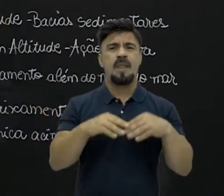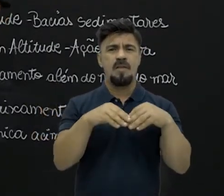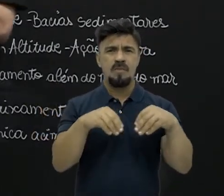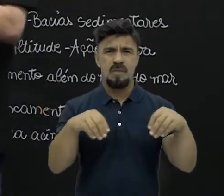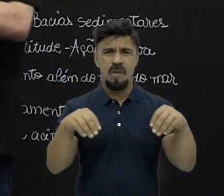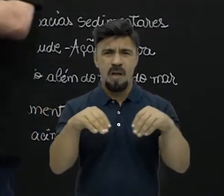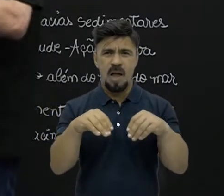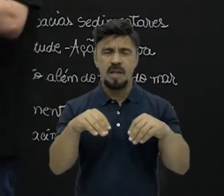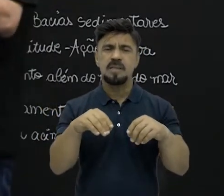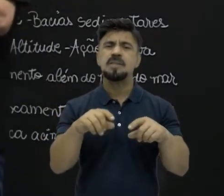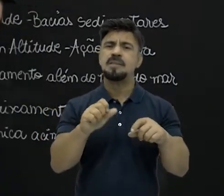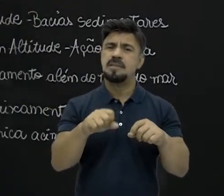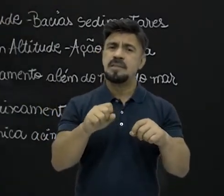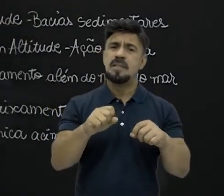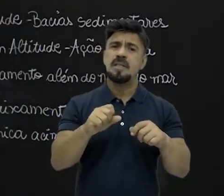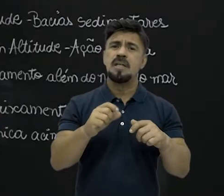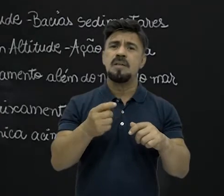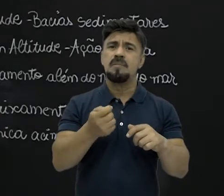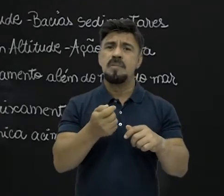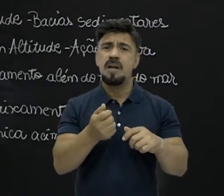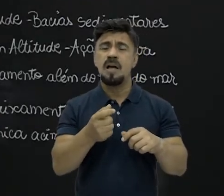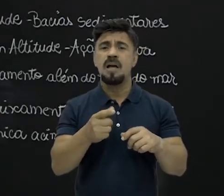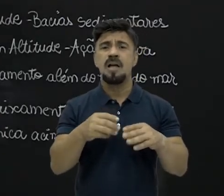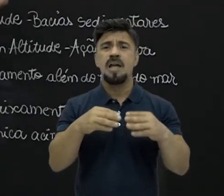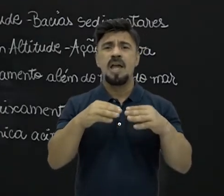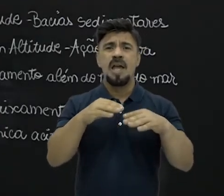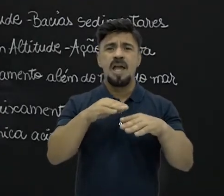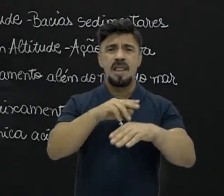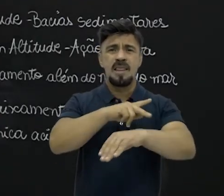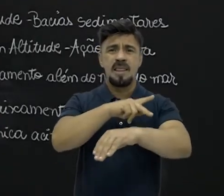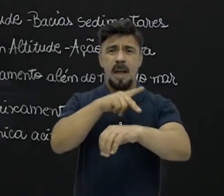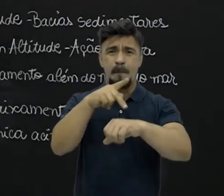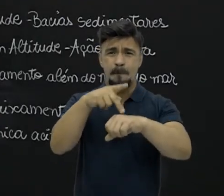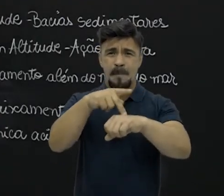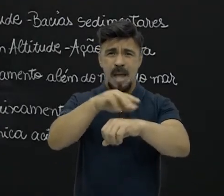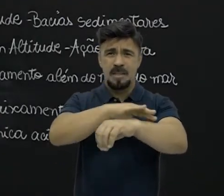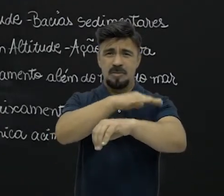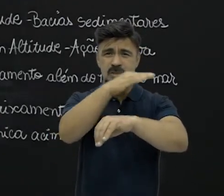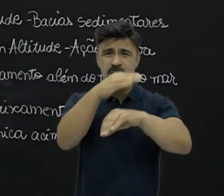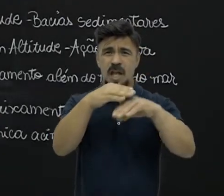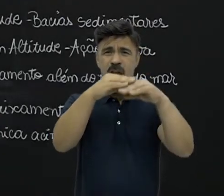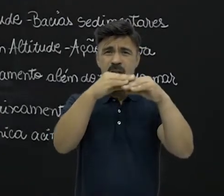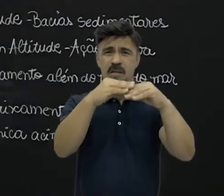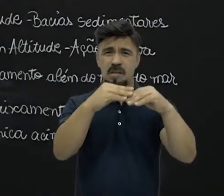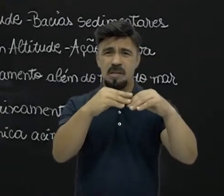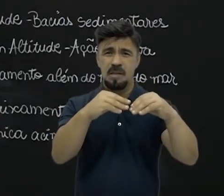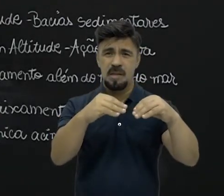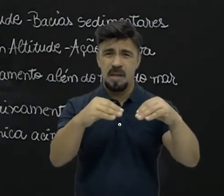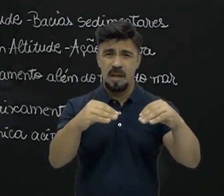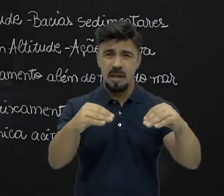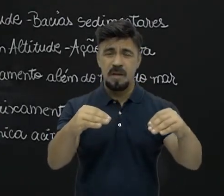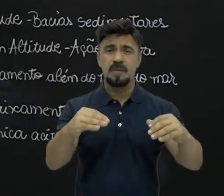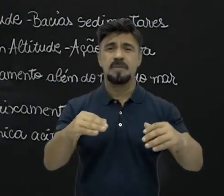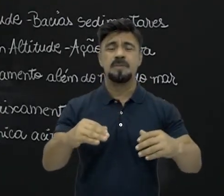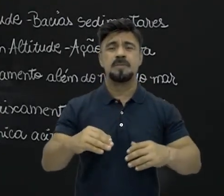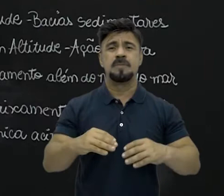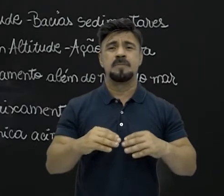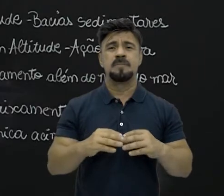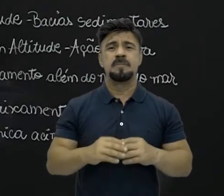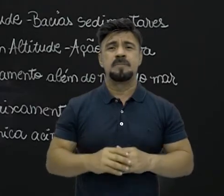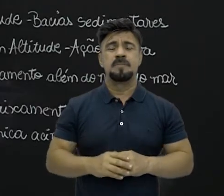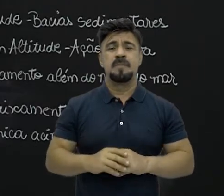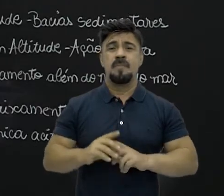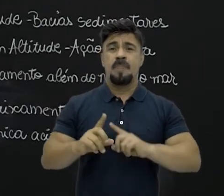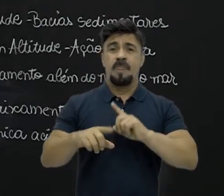esse desgaste? Sofreu. E esse desgaste, esse material que sofreu o processo de intemperismo, desgaste, e